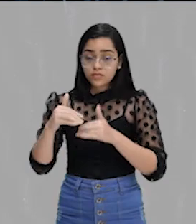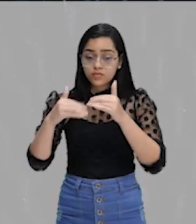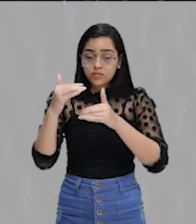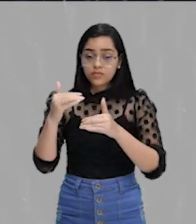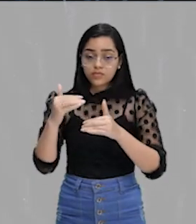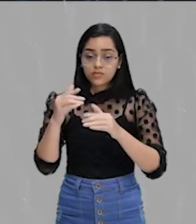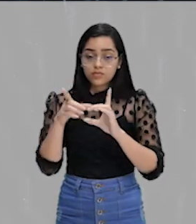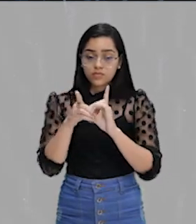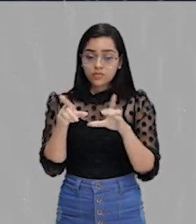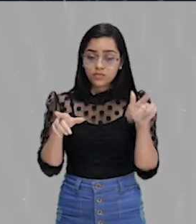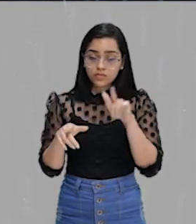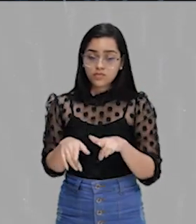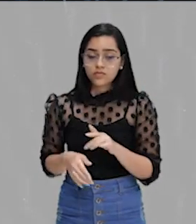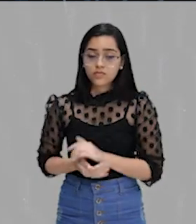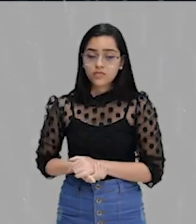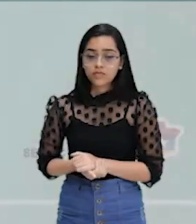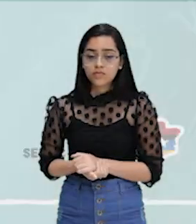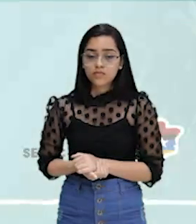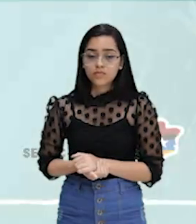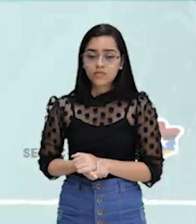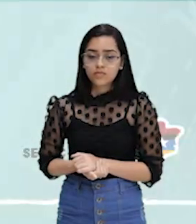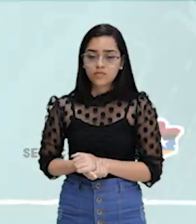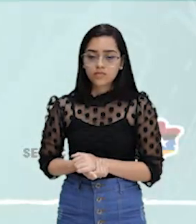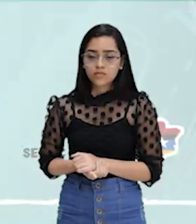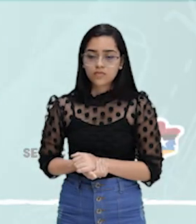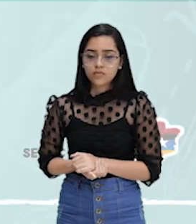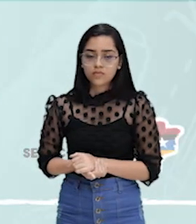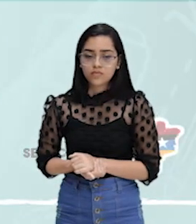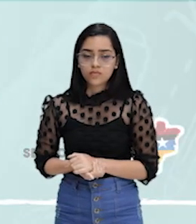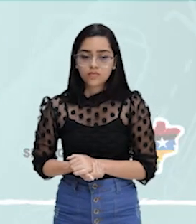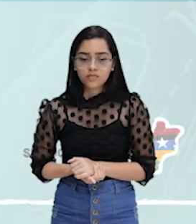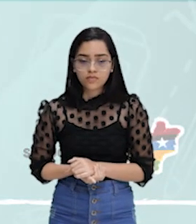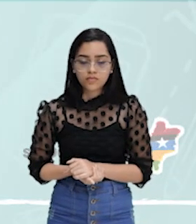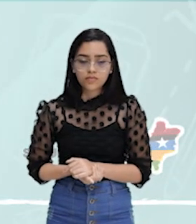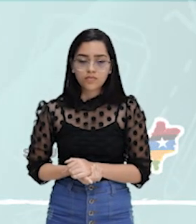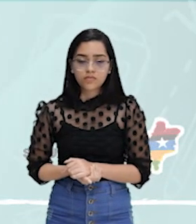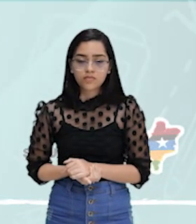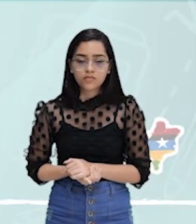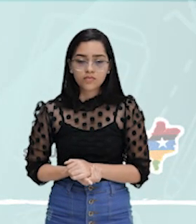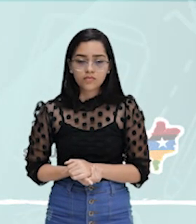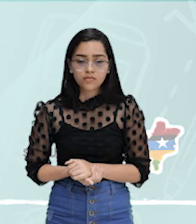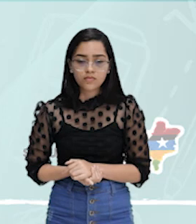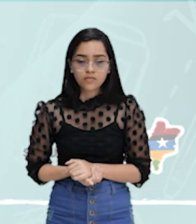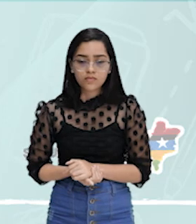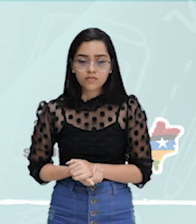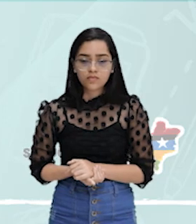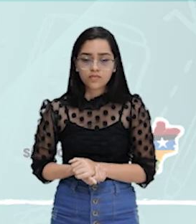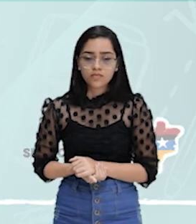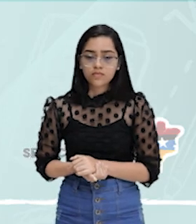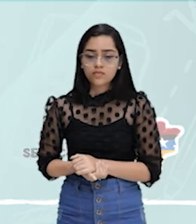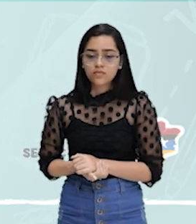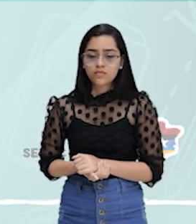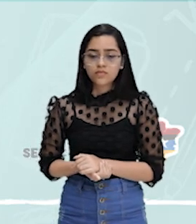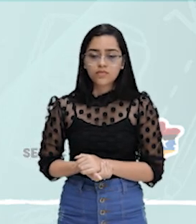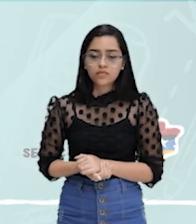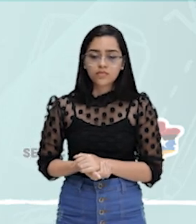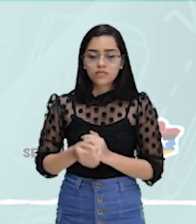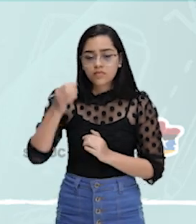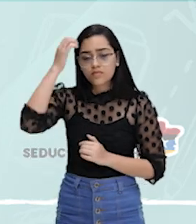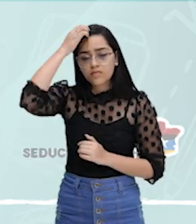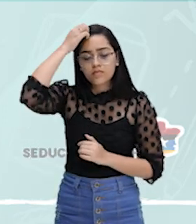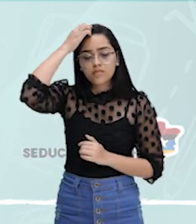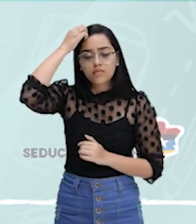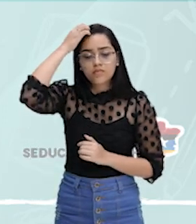de redemocratização. Observe a imagem abaixo, assinala a alternativa correta acerca do plebiscito no Chile em